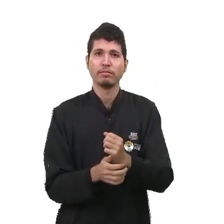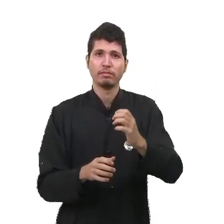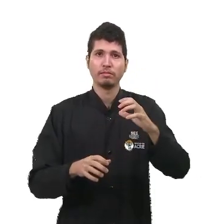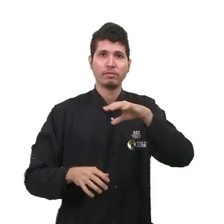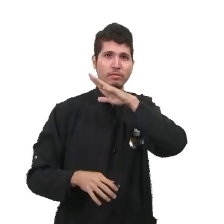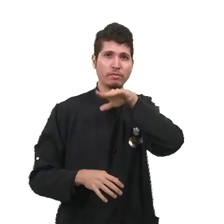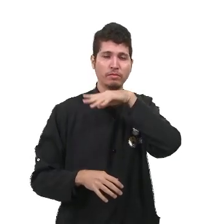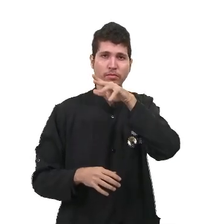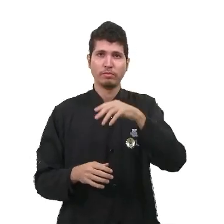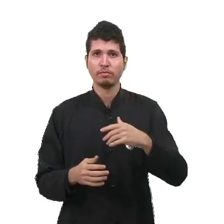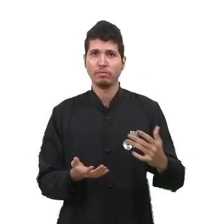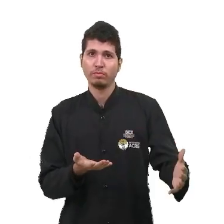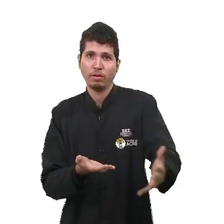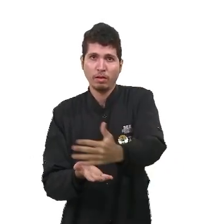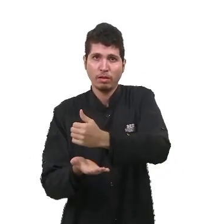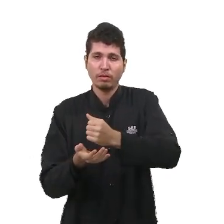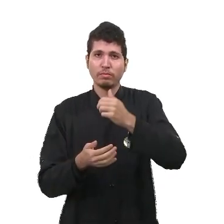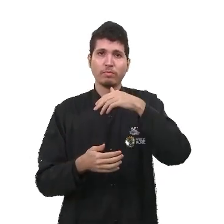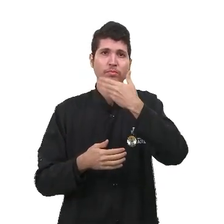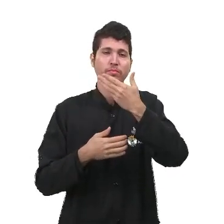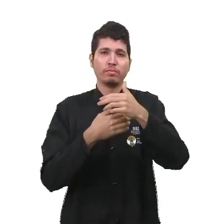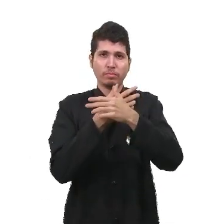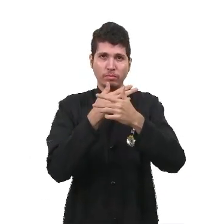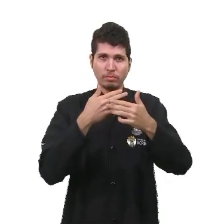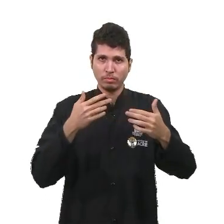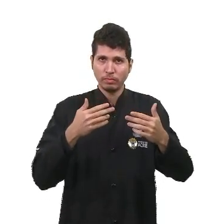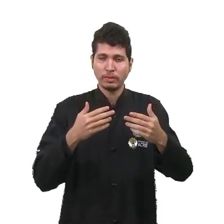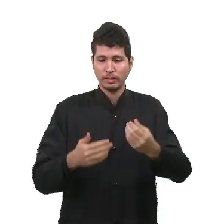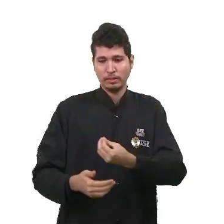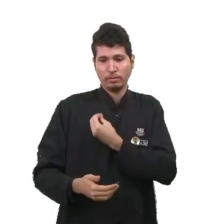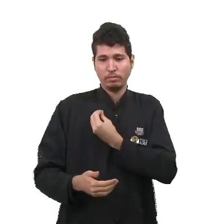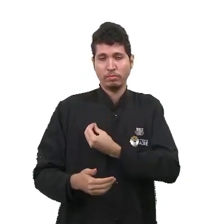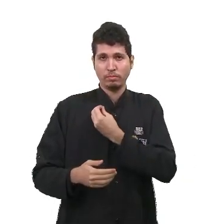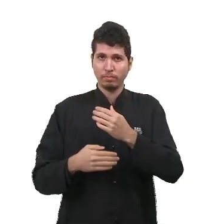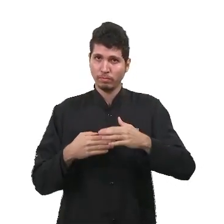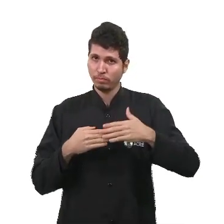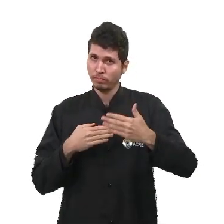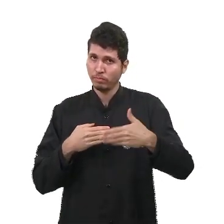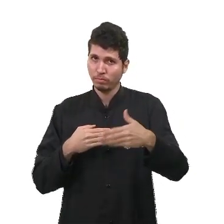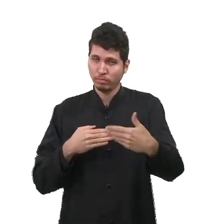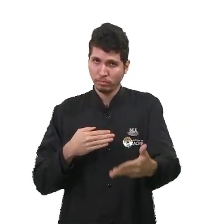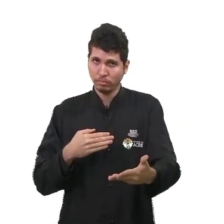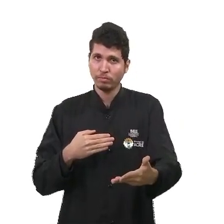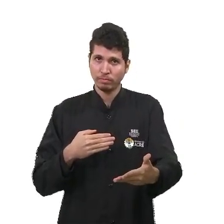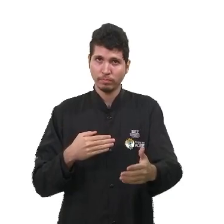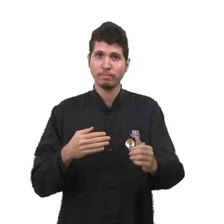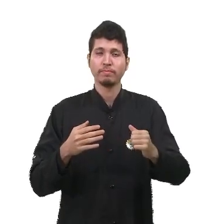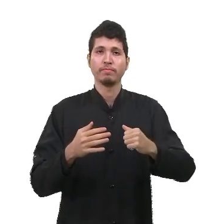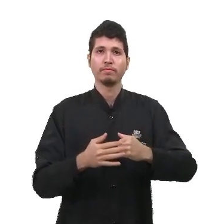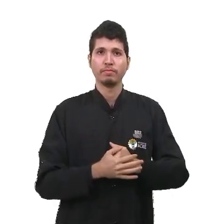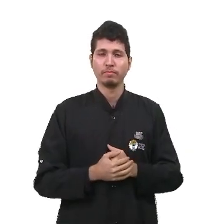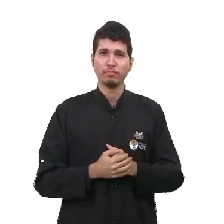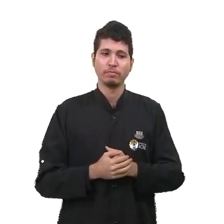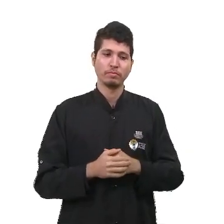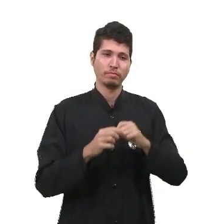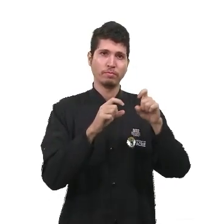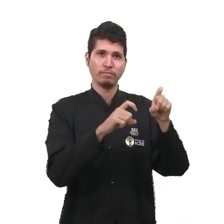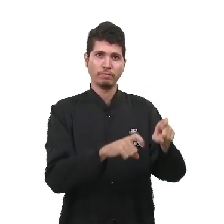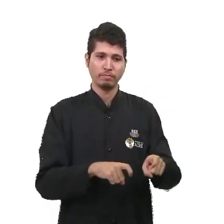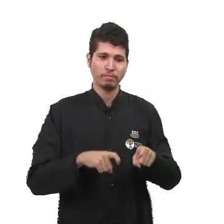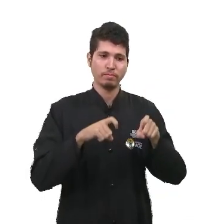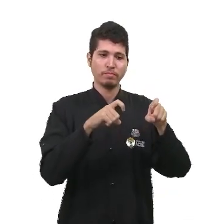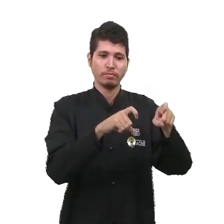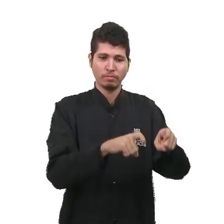era como os indivíduos retiravam seu sustento da natureza. Mesmo quando se tornaram agricultores, que os